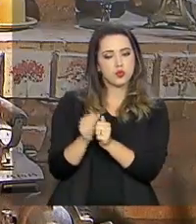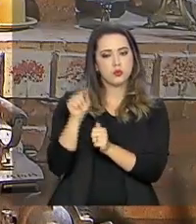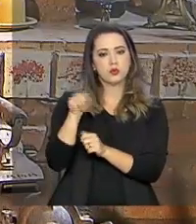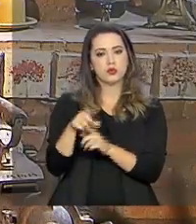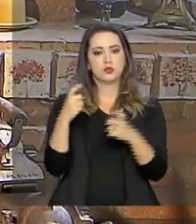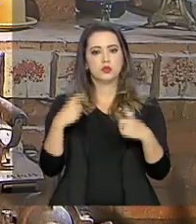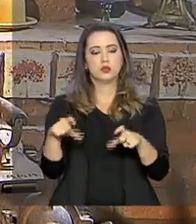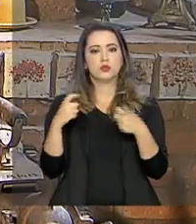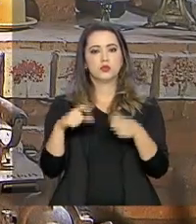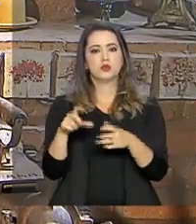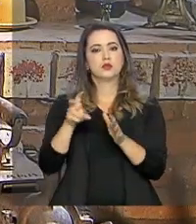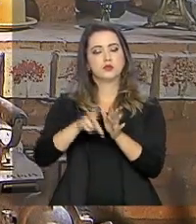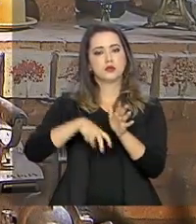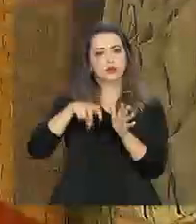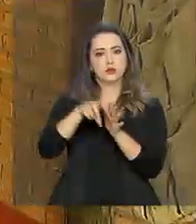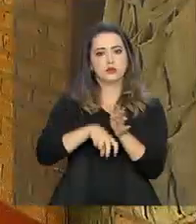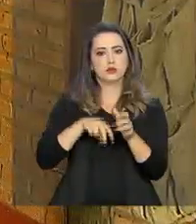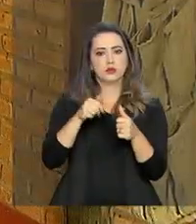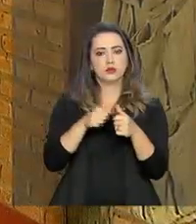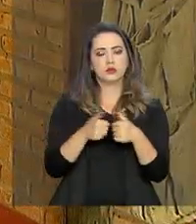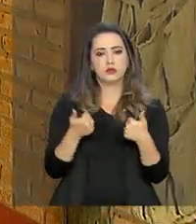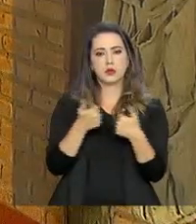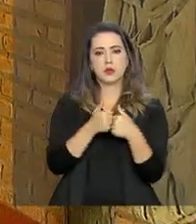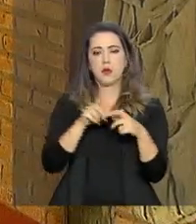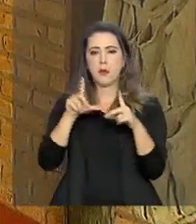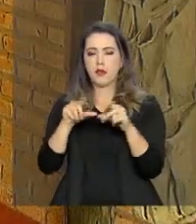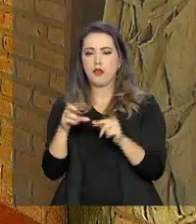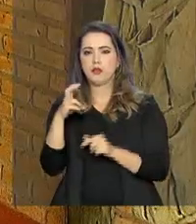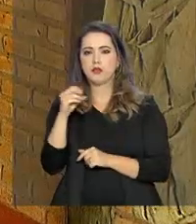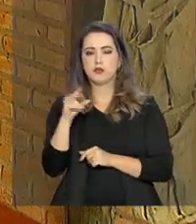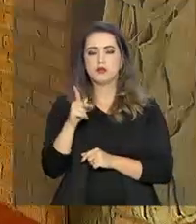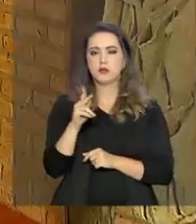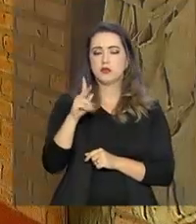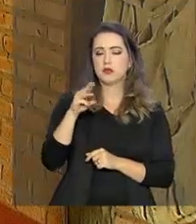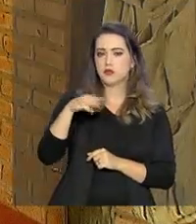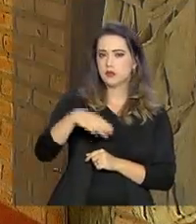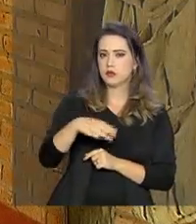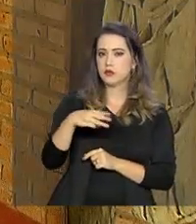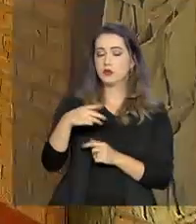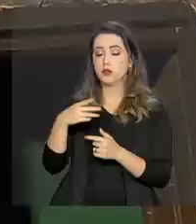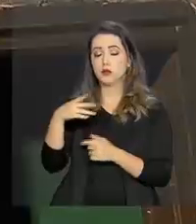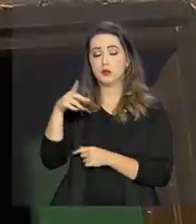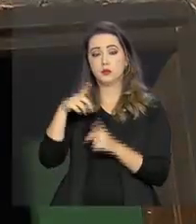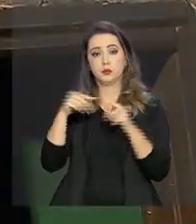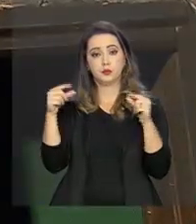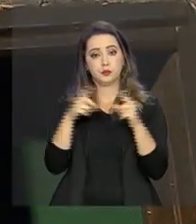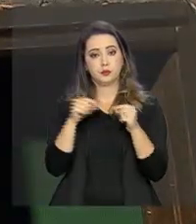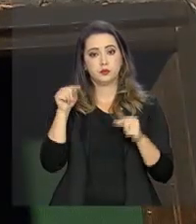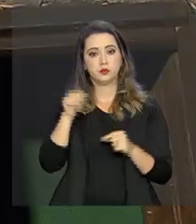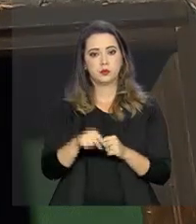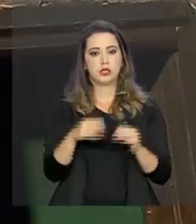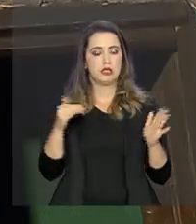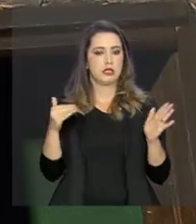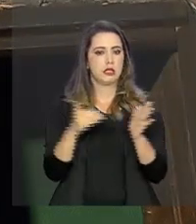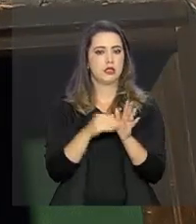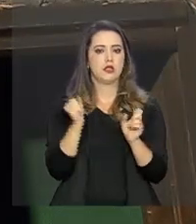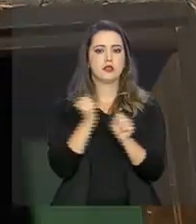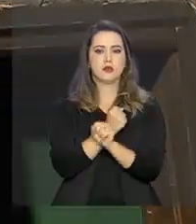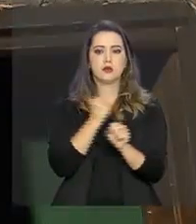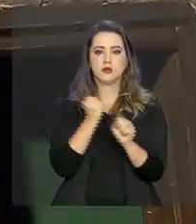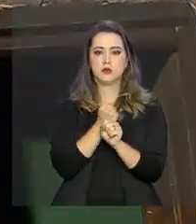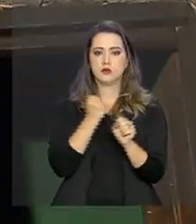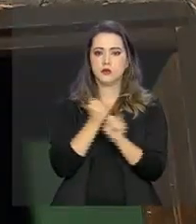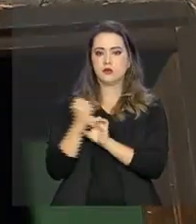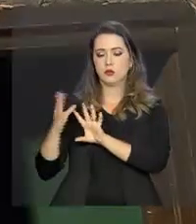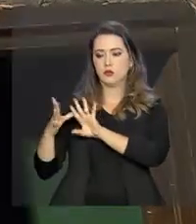nesta propriedade rural que fica a menos de 50 quilômetros do centro de brasília aqui até as construções estão